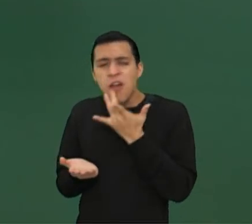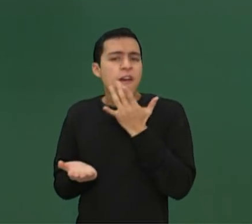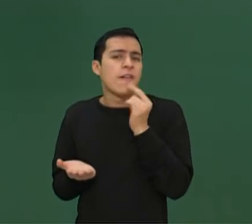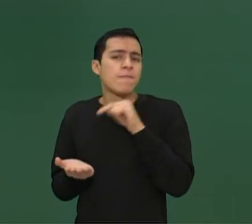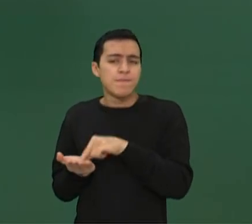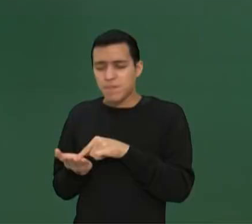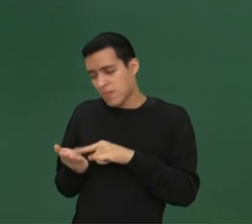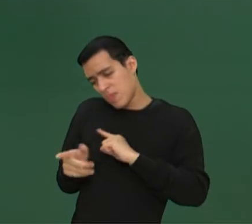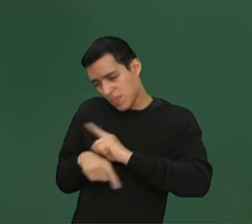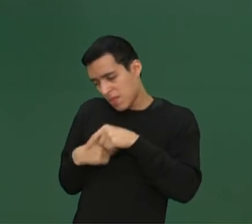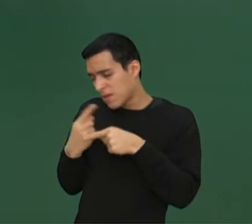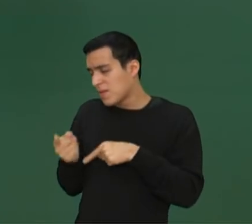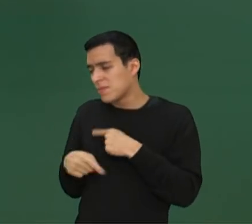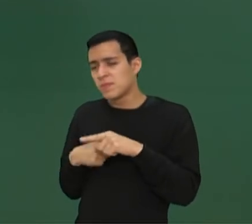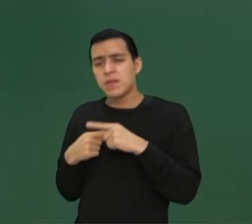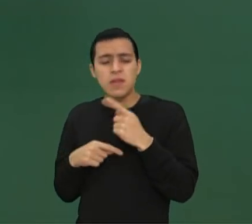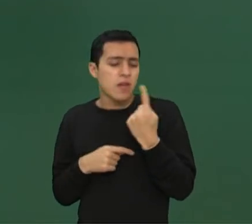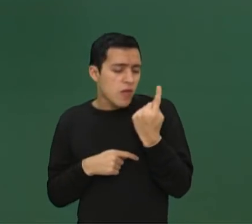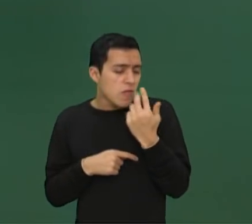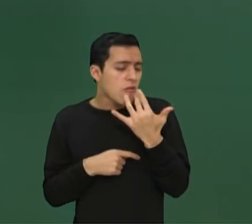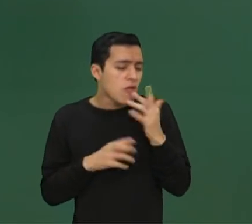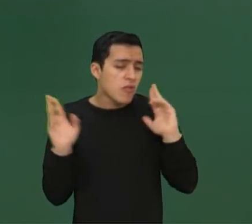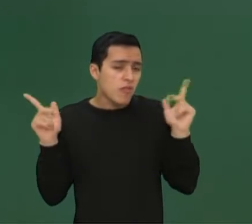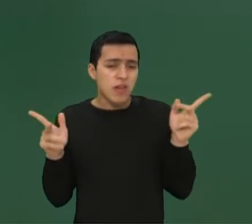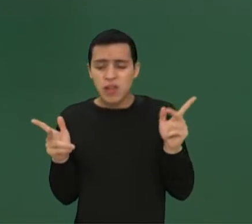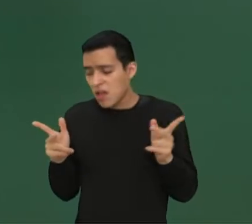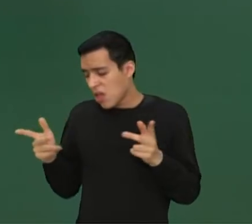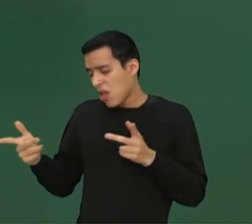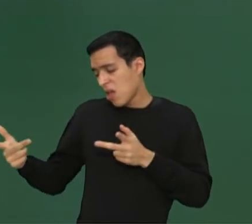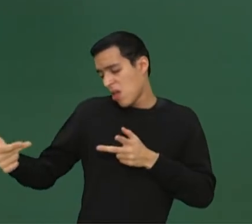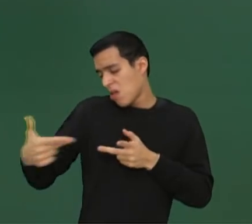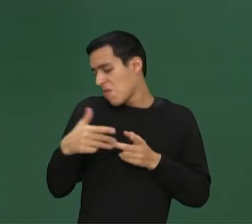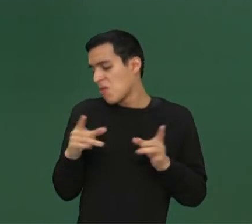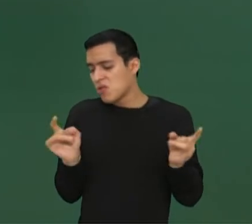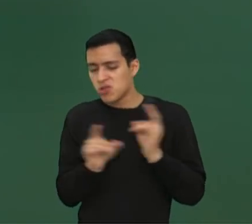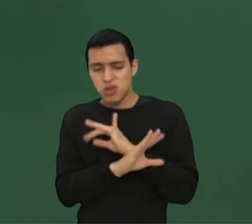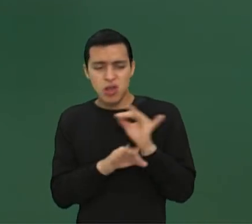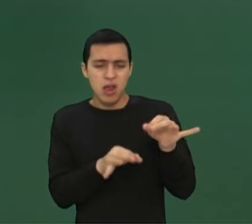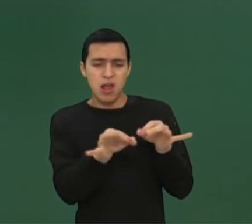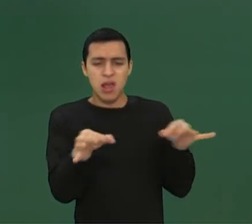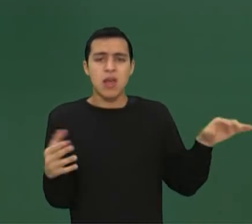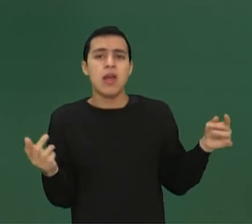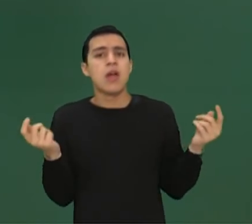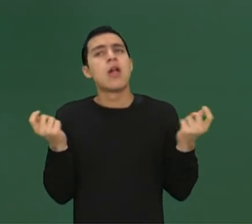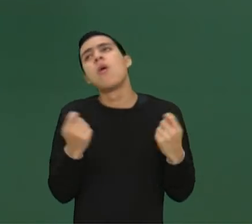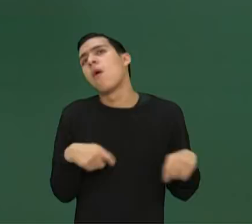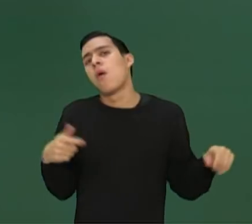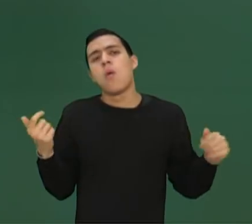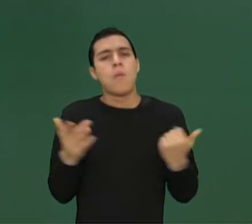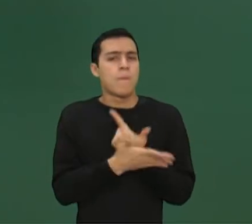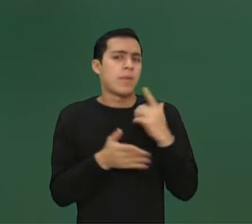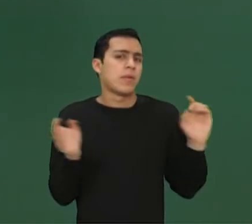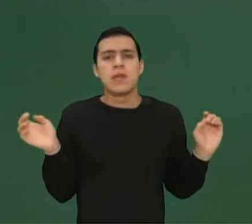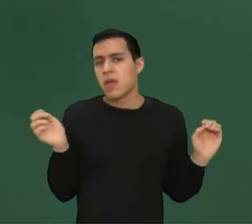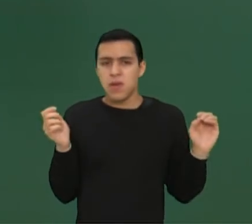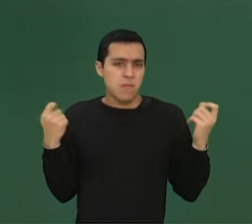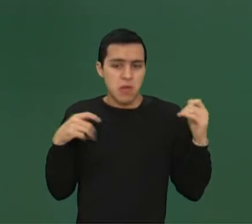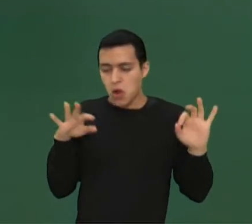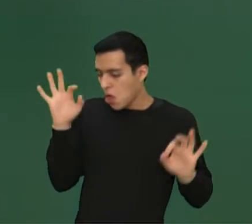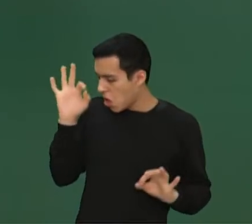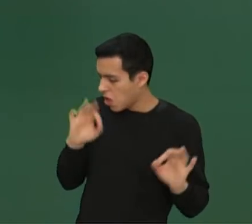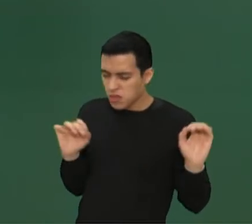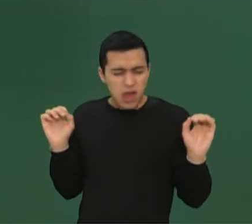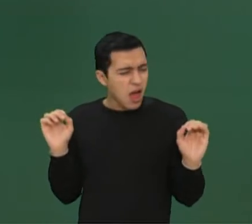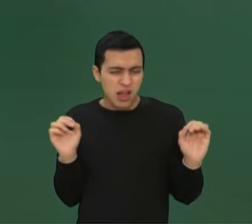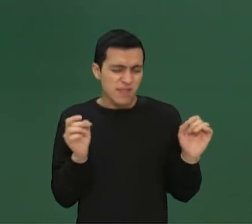cor e uma só de uma cor diferente e está feito o jogo. Então não precisa você comprar nada, não precisa você elaborar nada. Uma